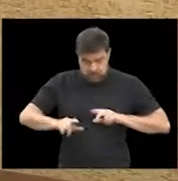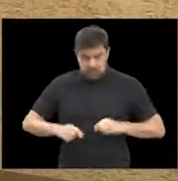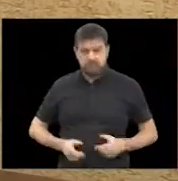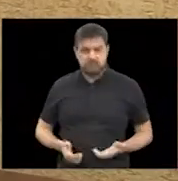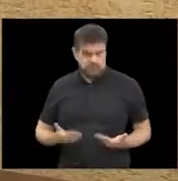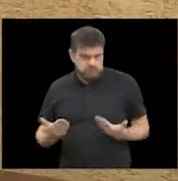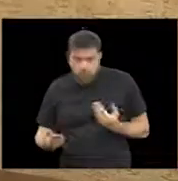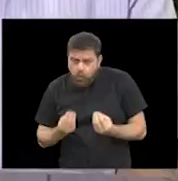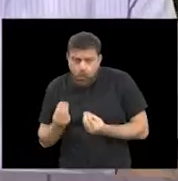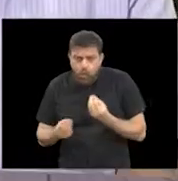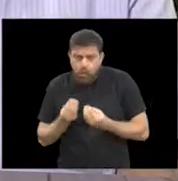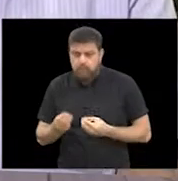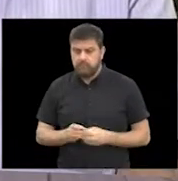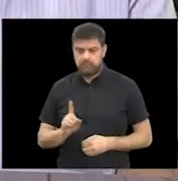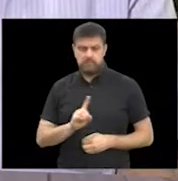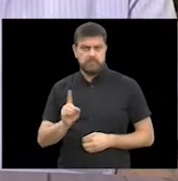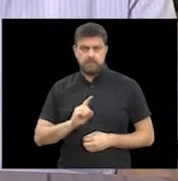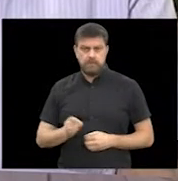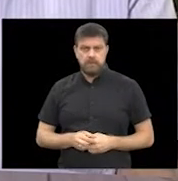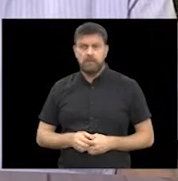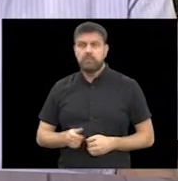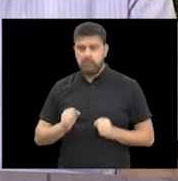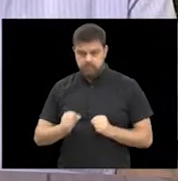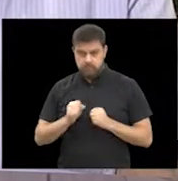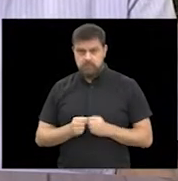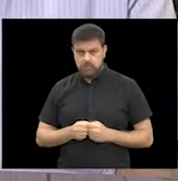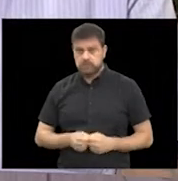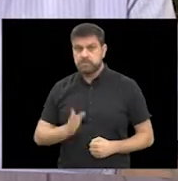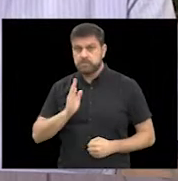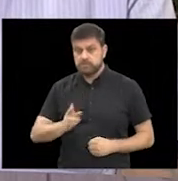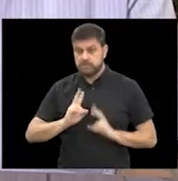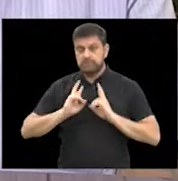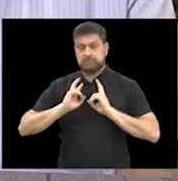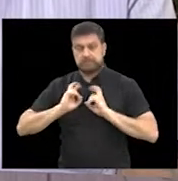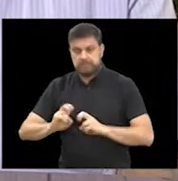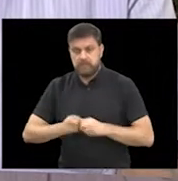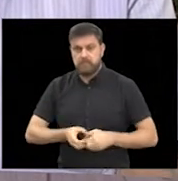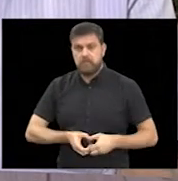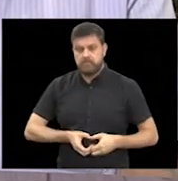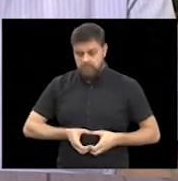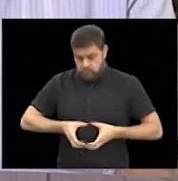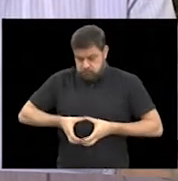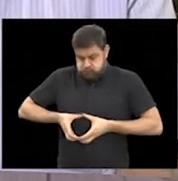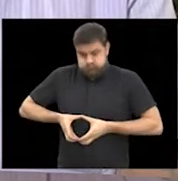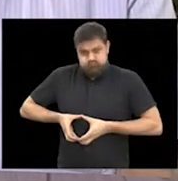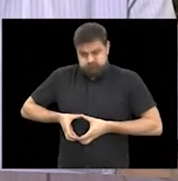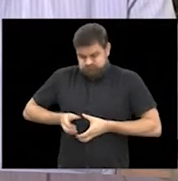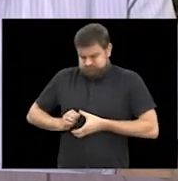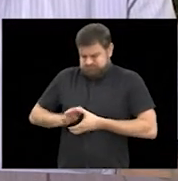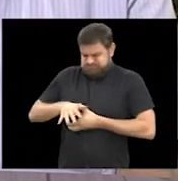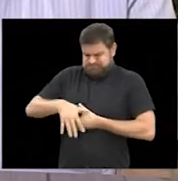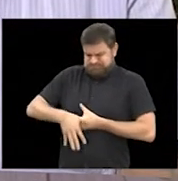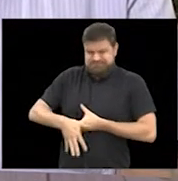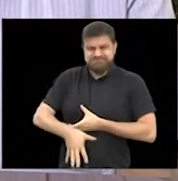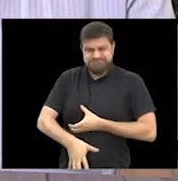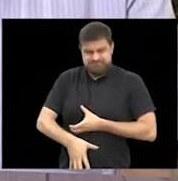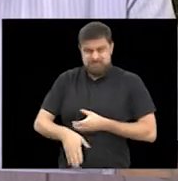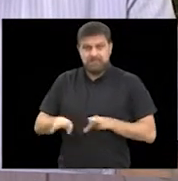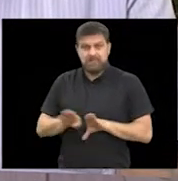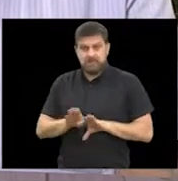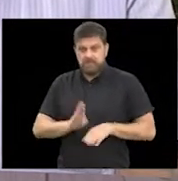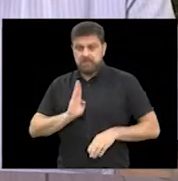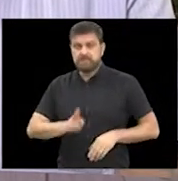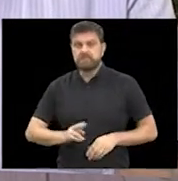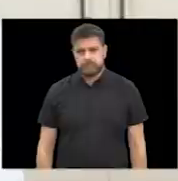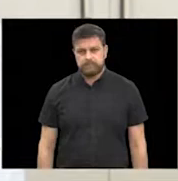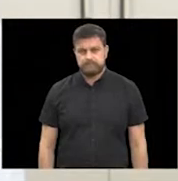do esôfago. Não é necessariamente. Não? Já vi úlceras grandes no estômago, mas também já vi